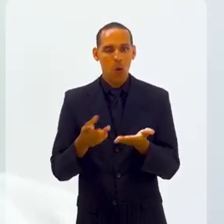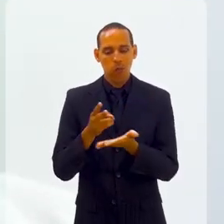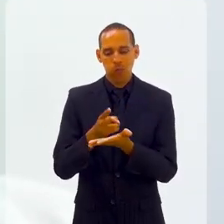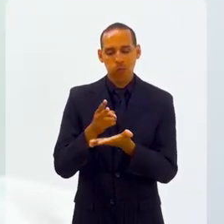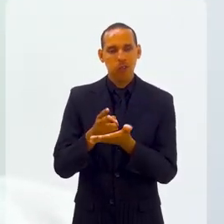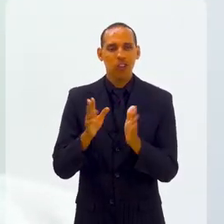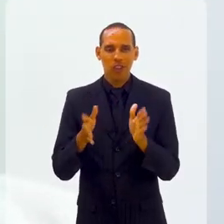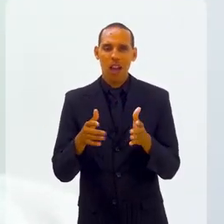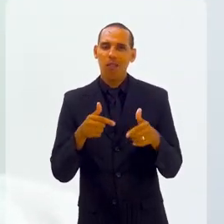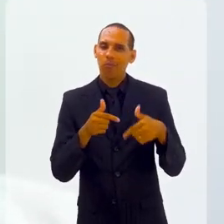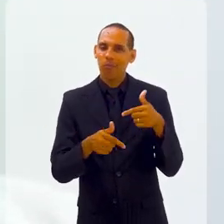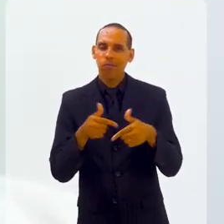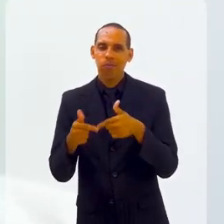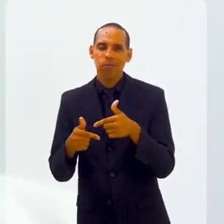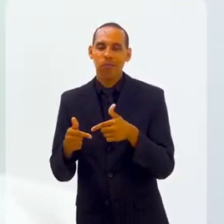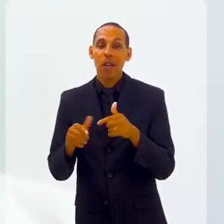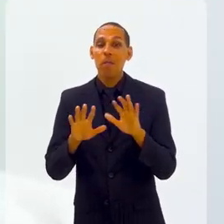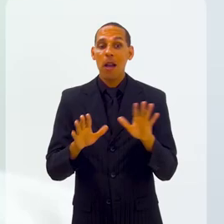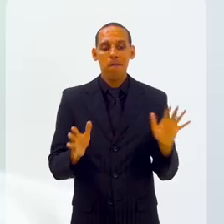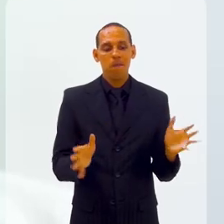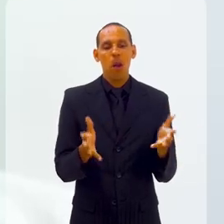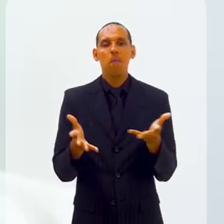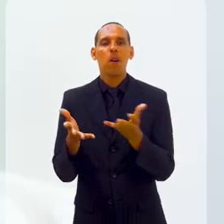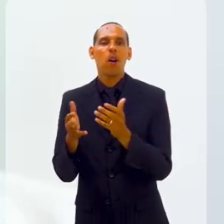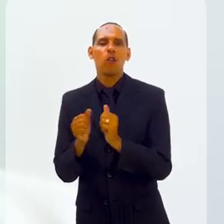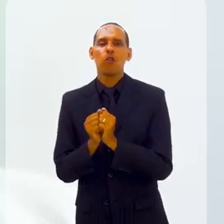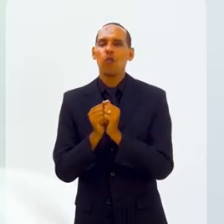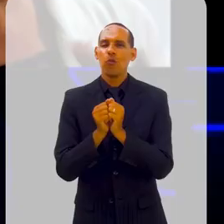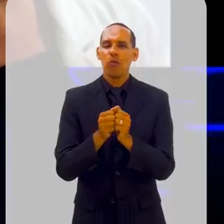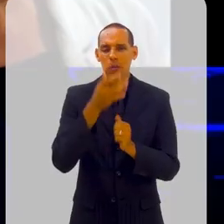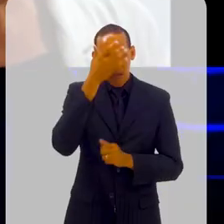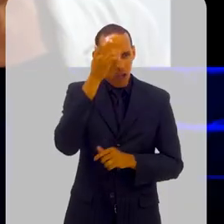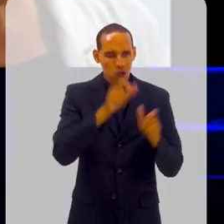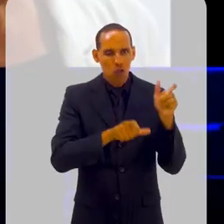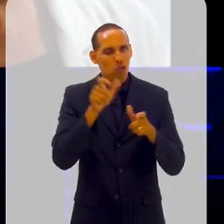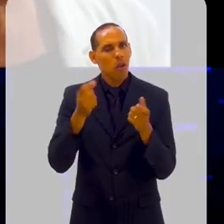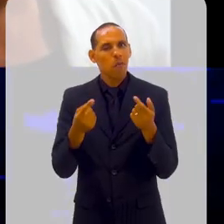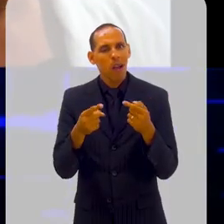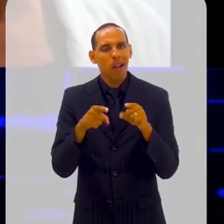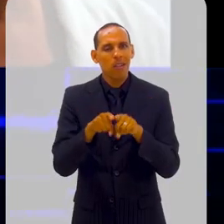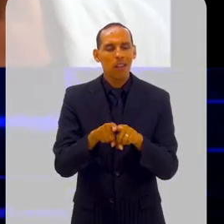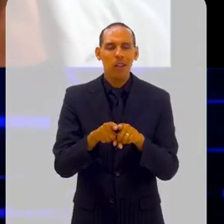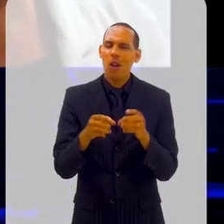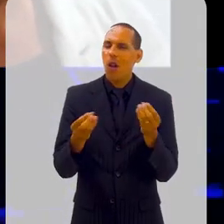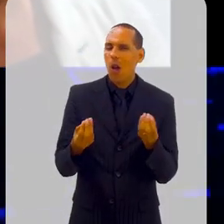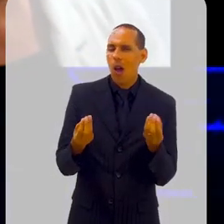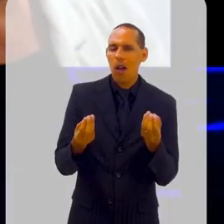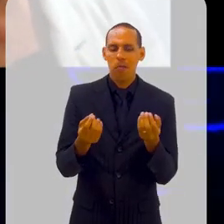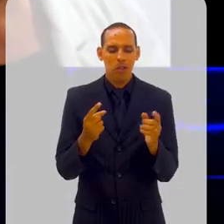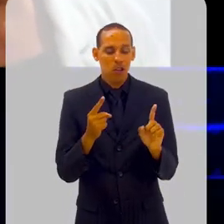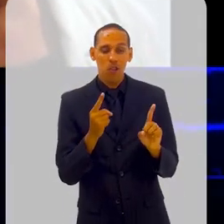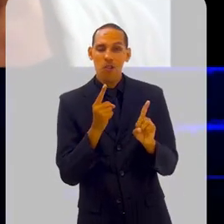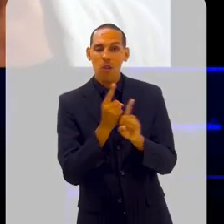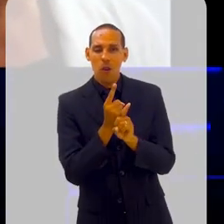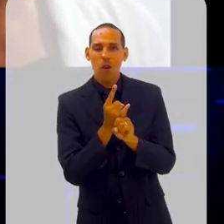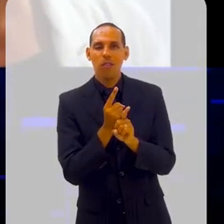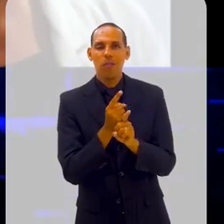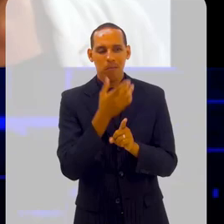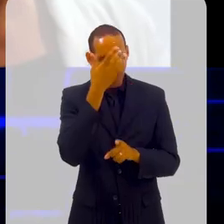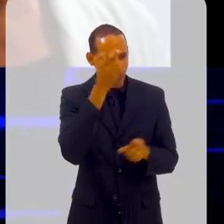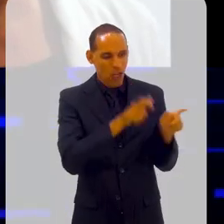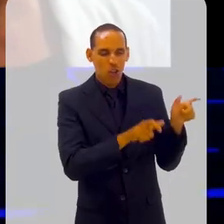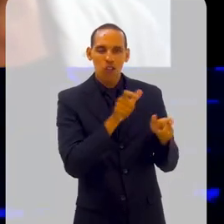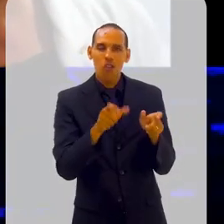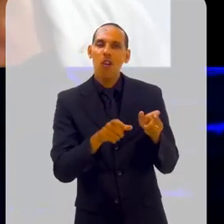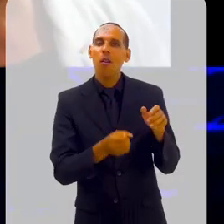promover essas ações junto aos parceiros né promover através de encontros né com produtores com